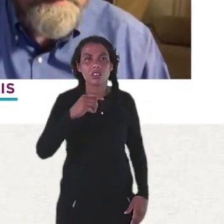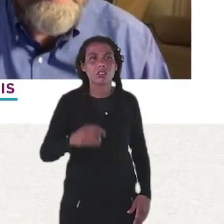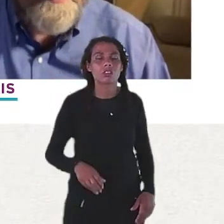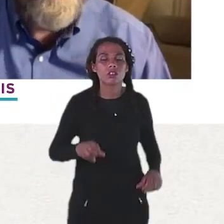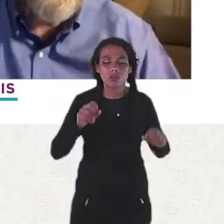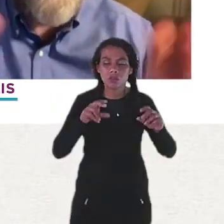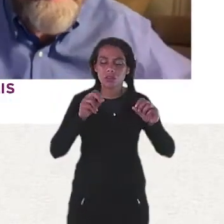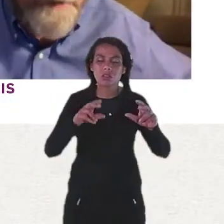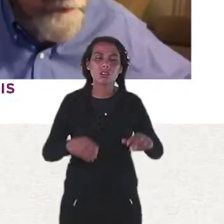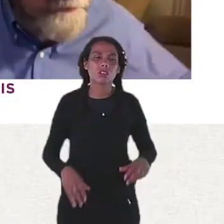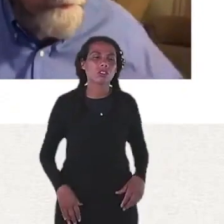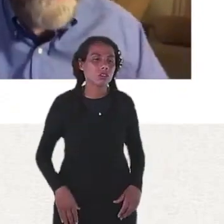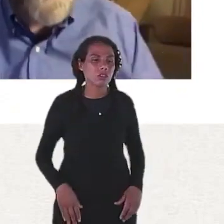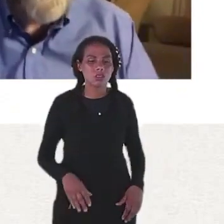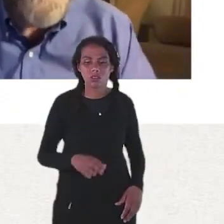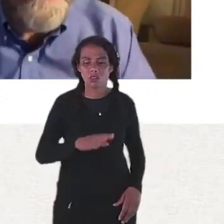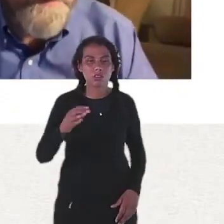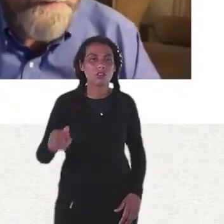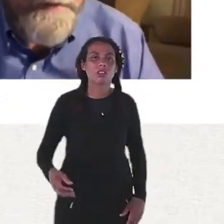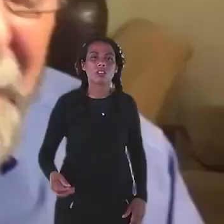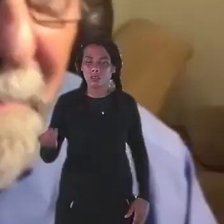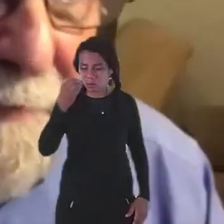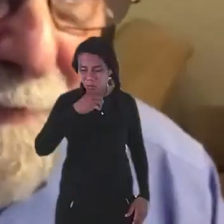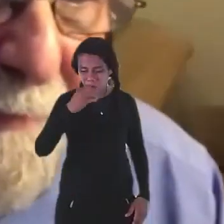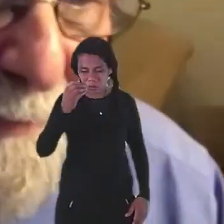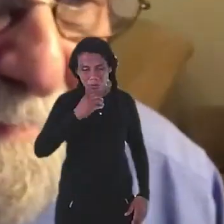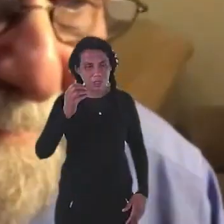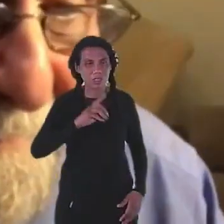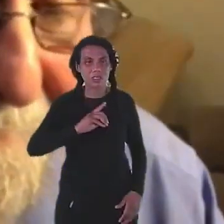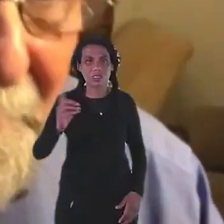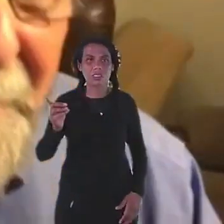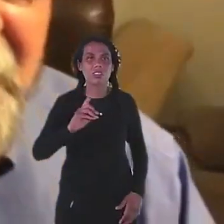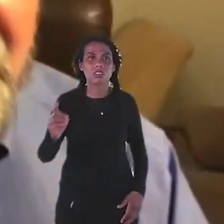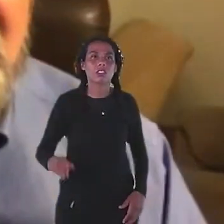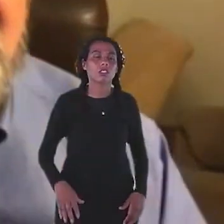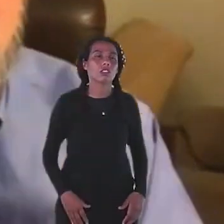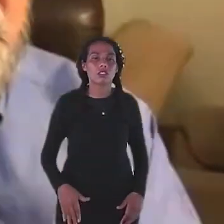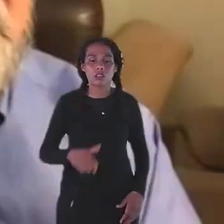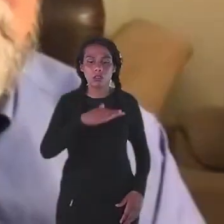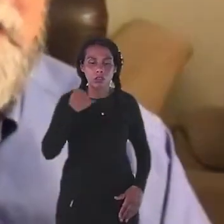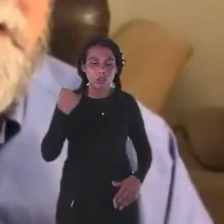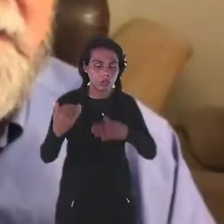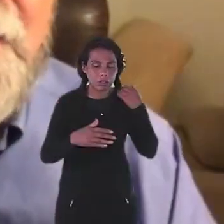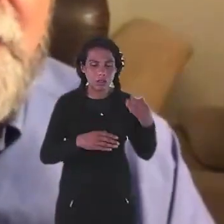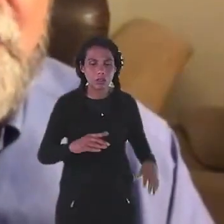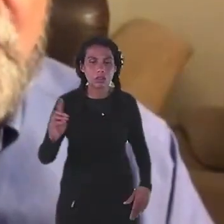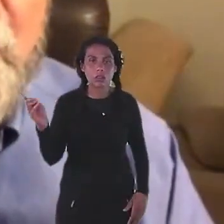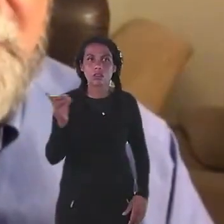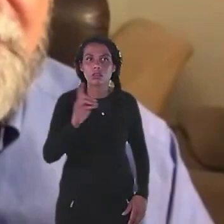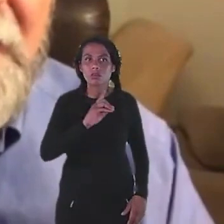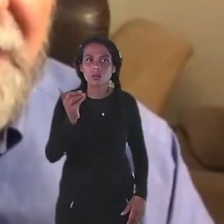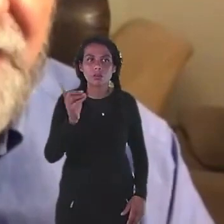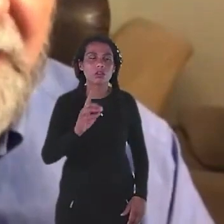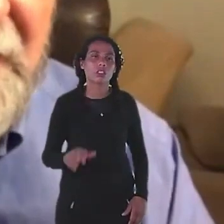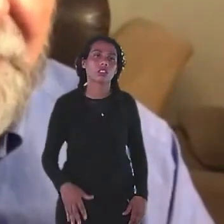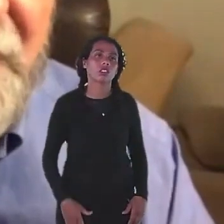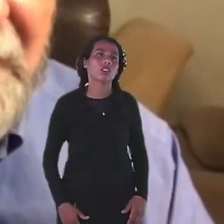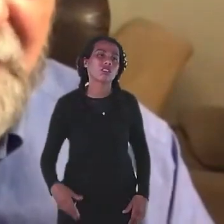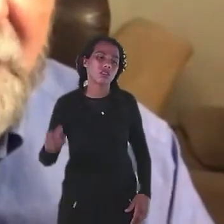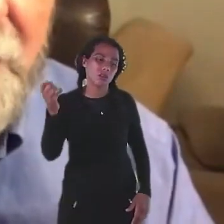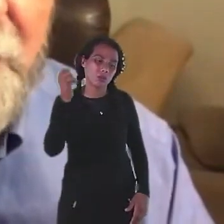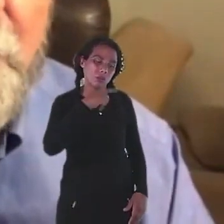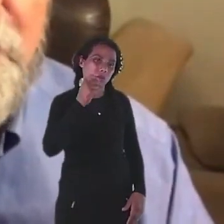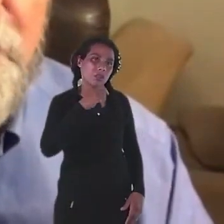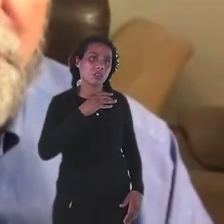sociais, que, contrário ao que o Marshall McLuhan falava nos anos 60, não criou o Global Village que